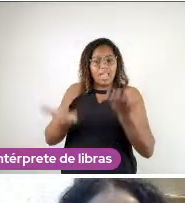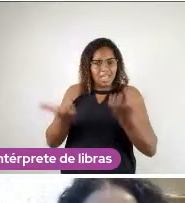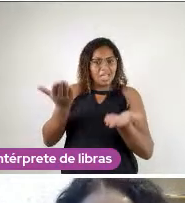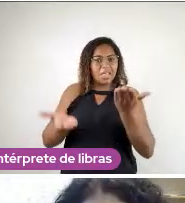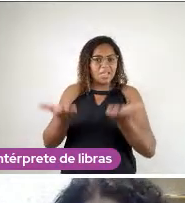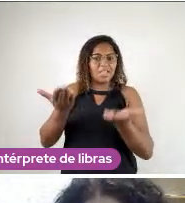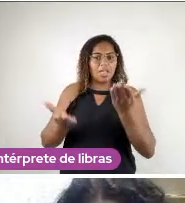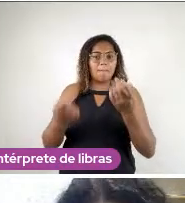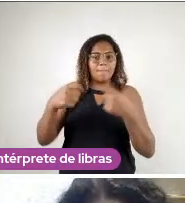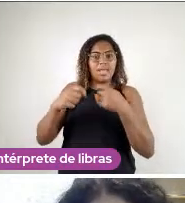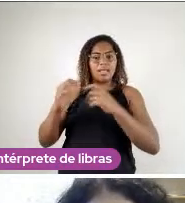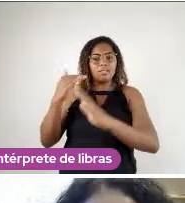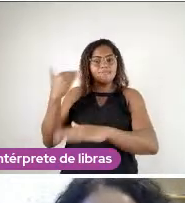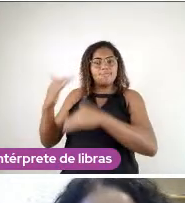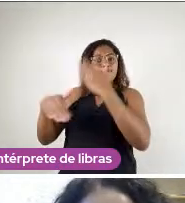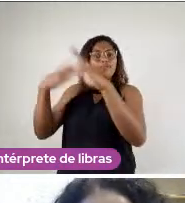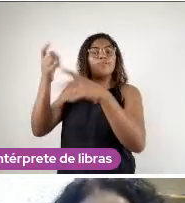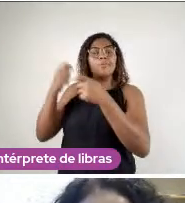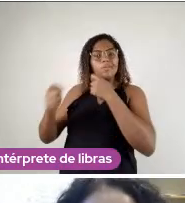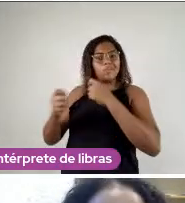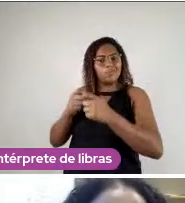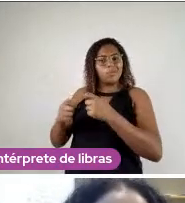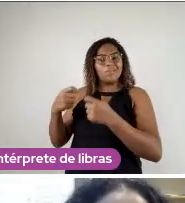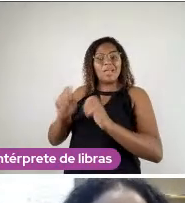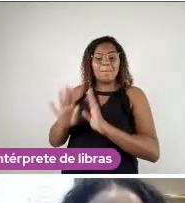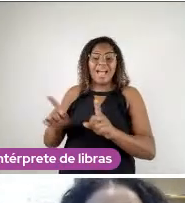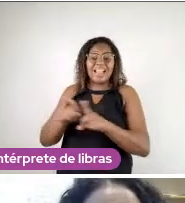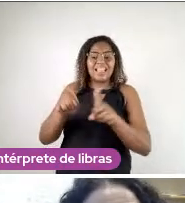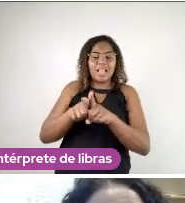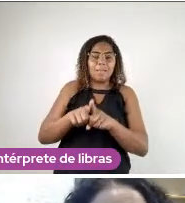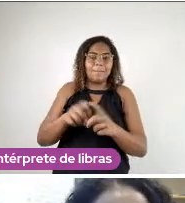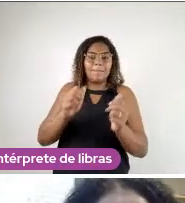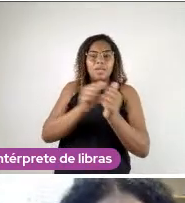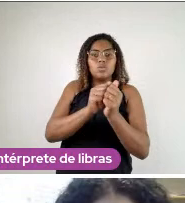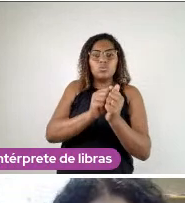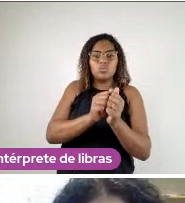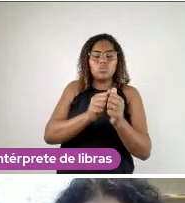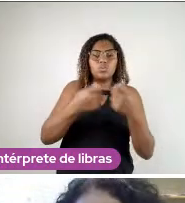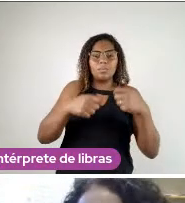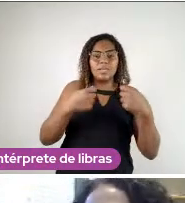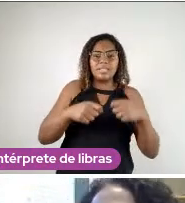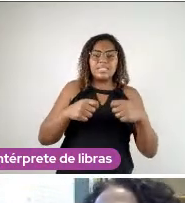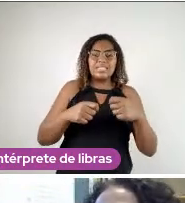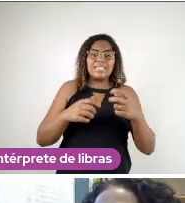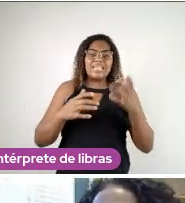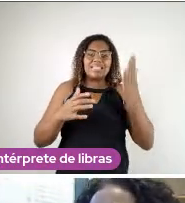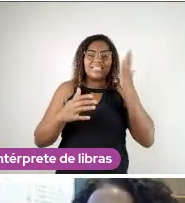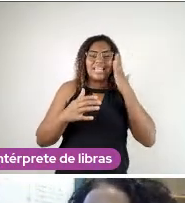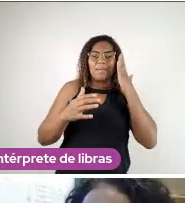ter o desenvolvimento econômico, mas, ao mesmo tempo, você tem que melhorar a vida das pessoas, né?